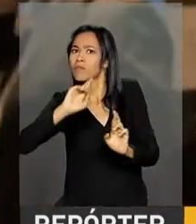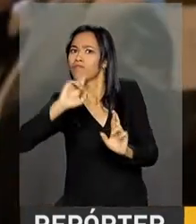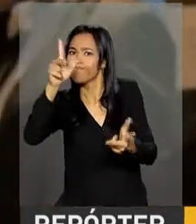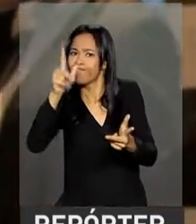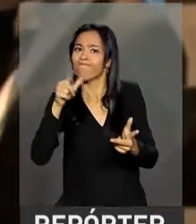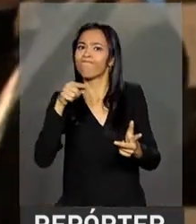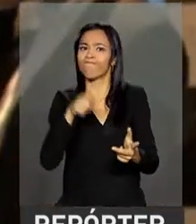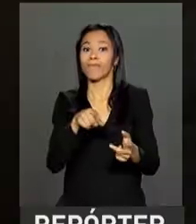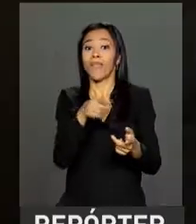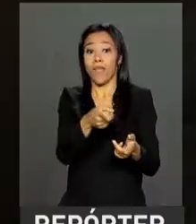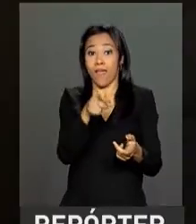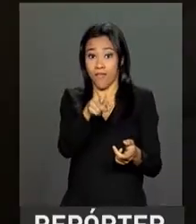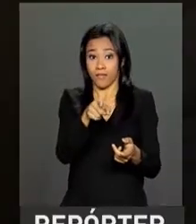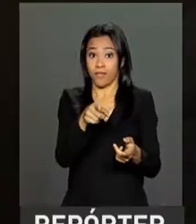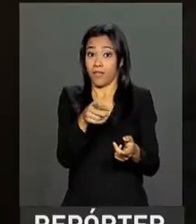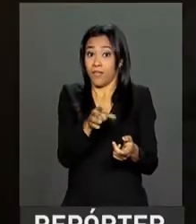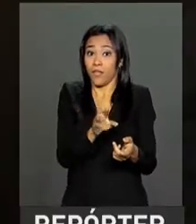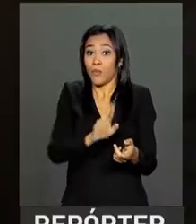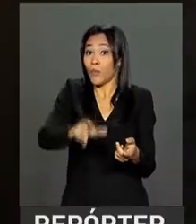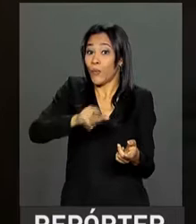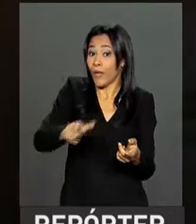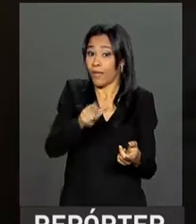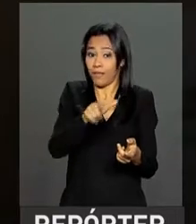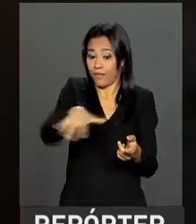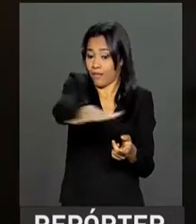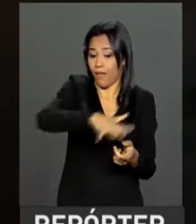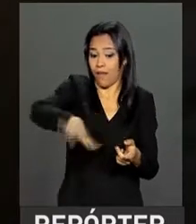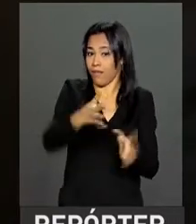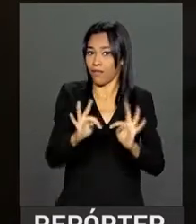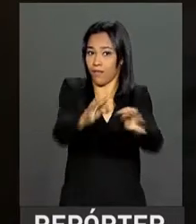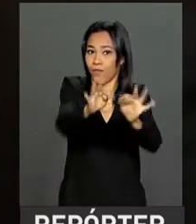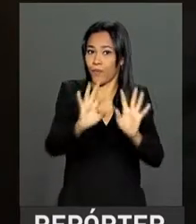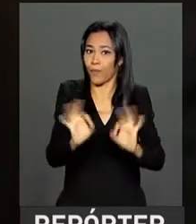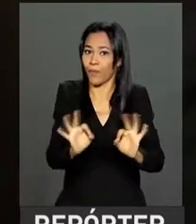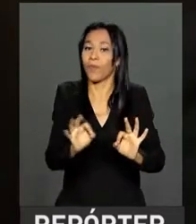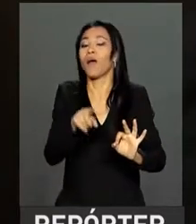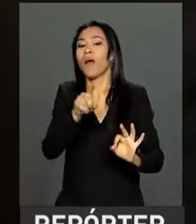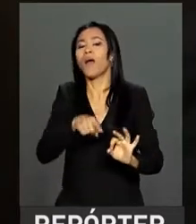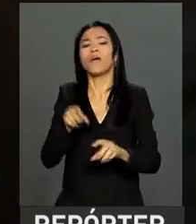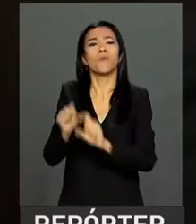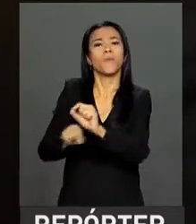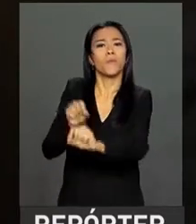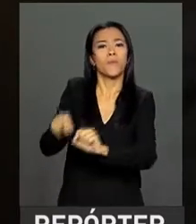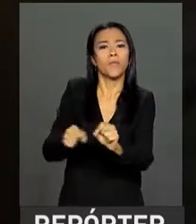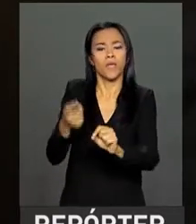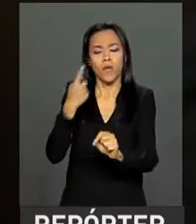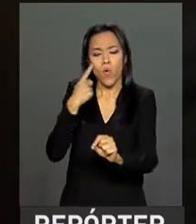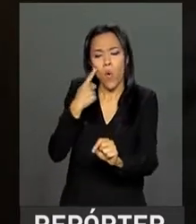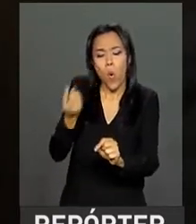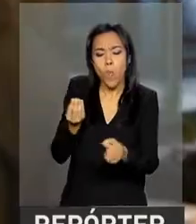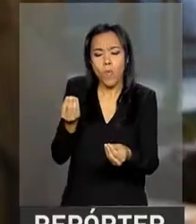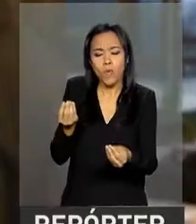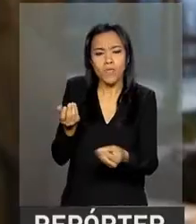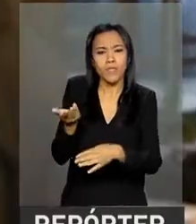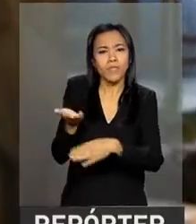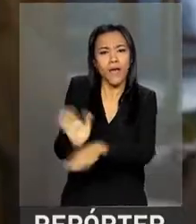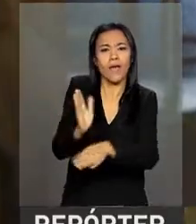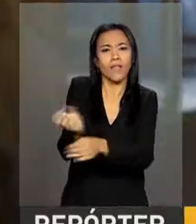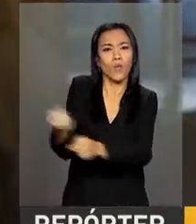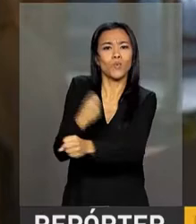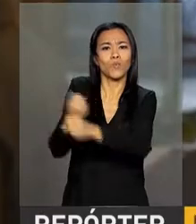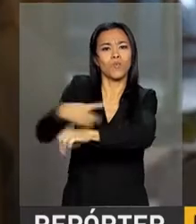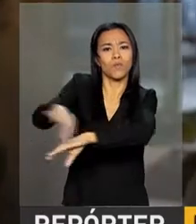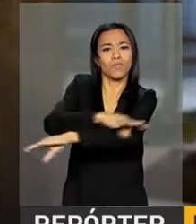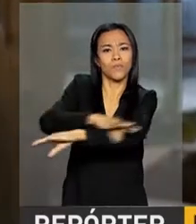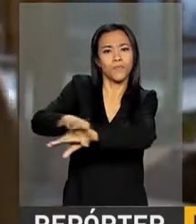a startup nossa casa não é da área de tecnologia ela trabalha no aperfeiçoamento de uma solução para a construção civil nossa solução chama